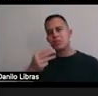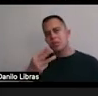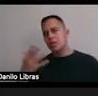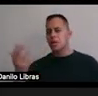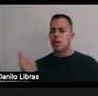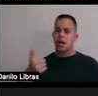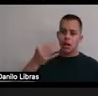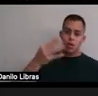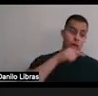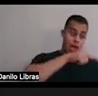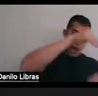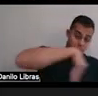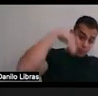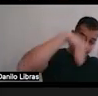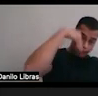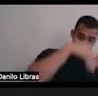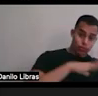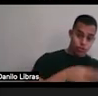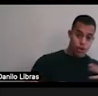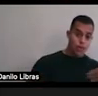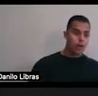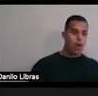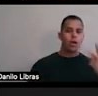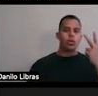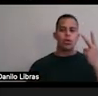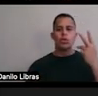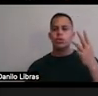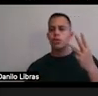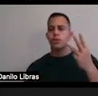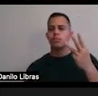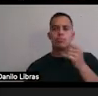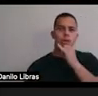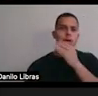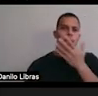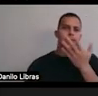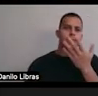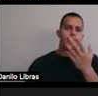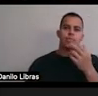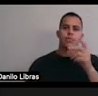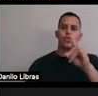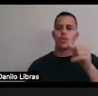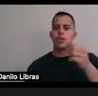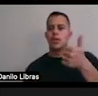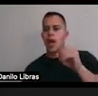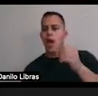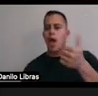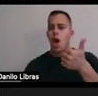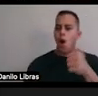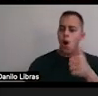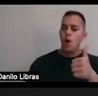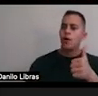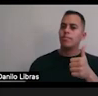que nadava, o filhote da mãe que nadava, 2, 3 dias antes já estava se movendo, já estava fazendo aquele comportamento. Então, ele tinha um